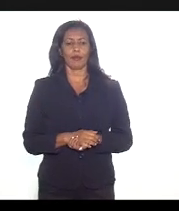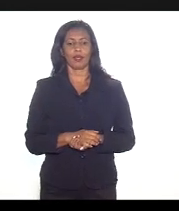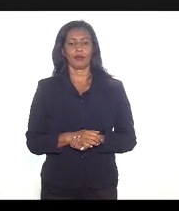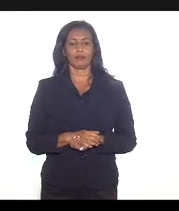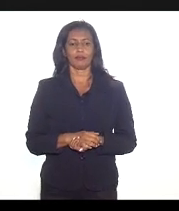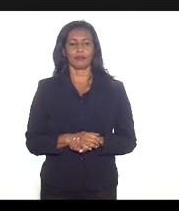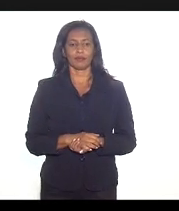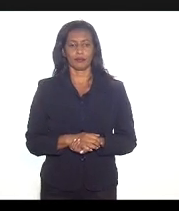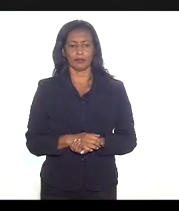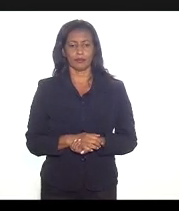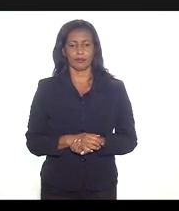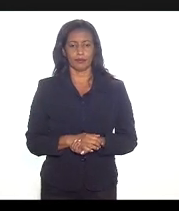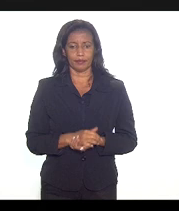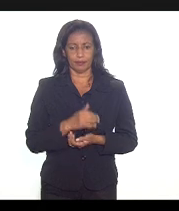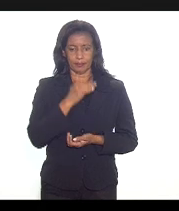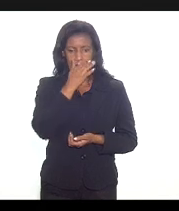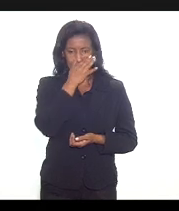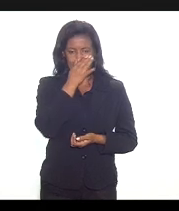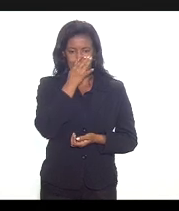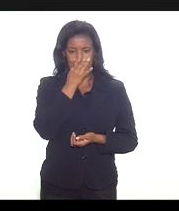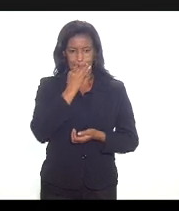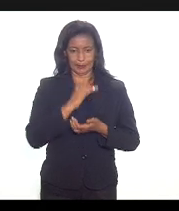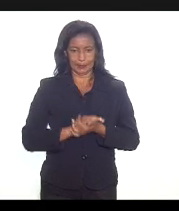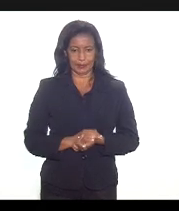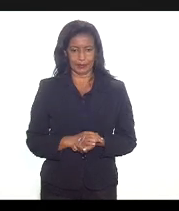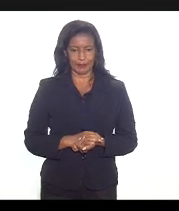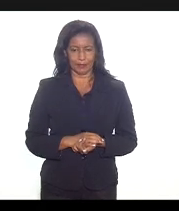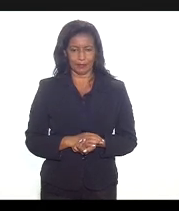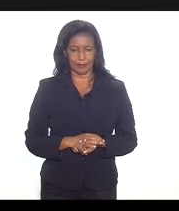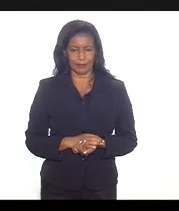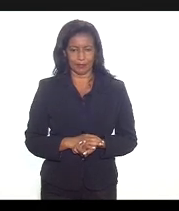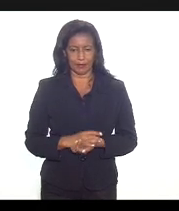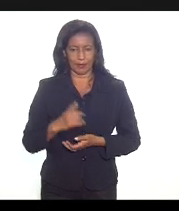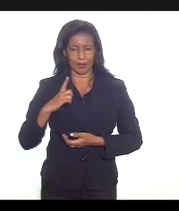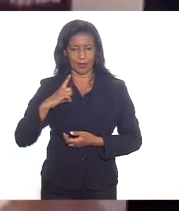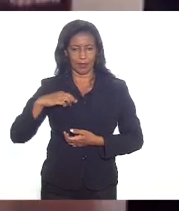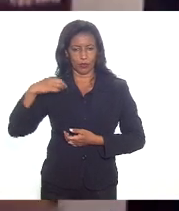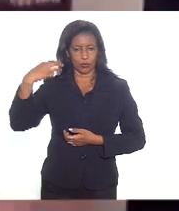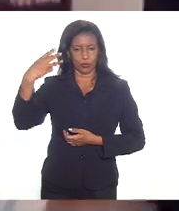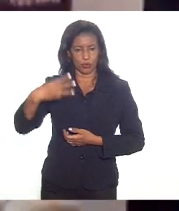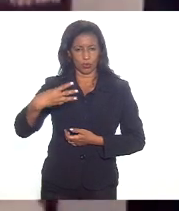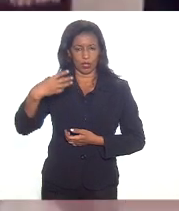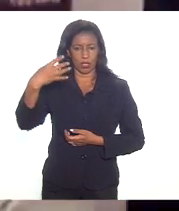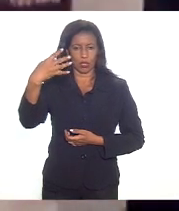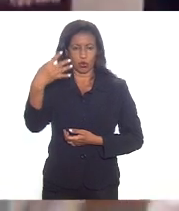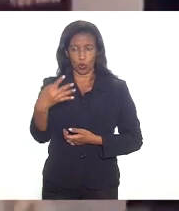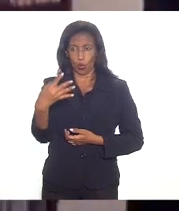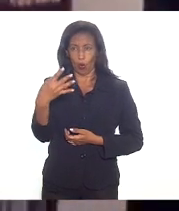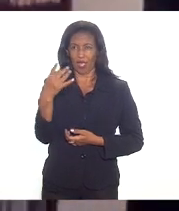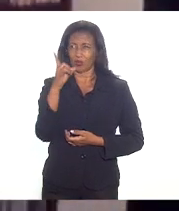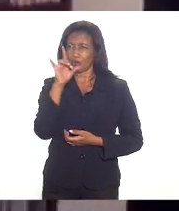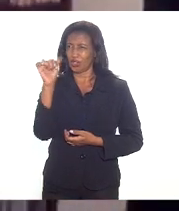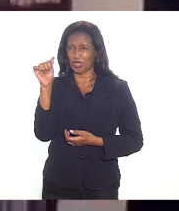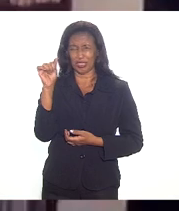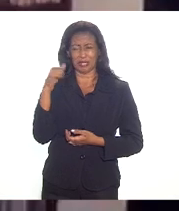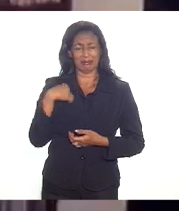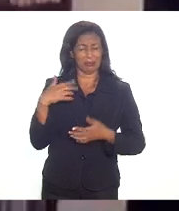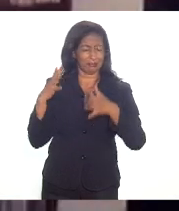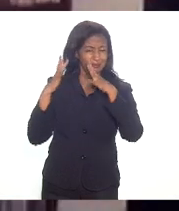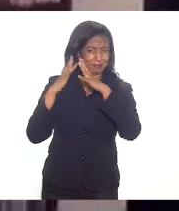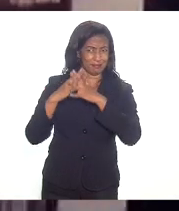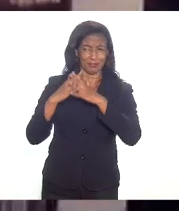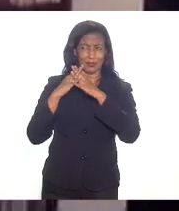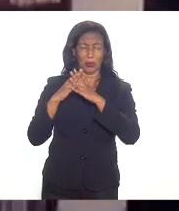Deve fazer uns três ou quatro dias que eu estou aqui atrapalhado com